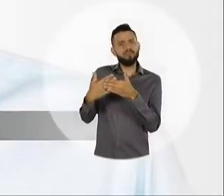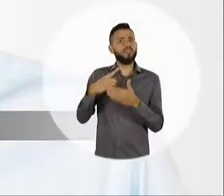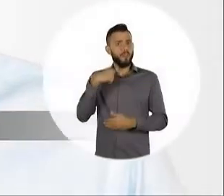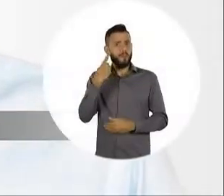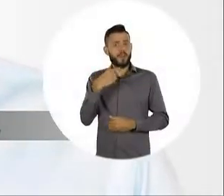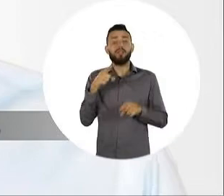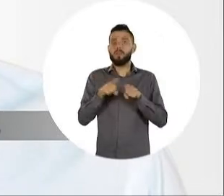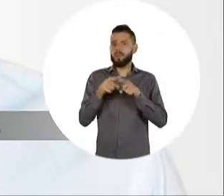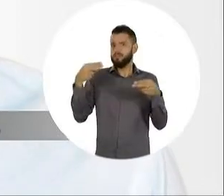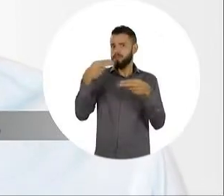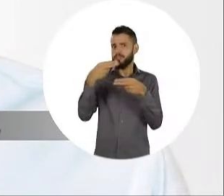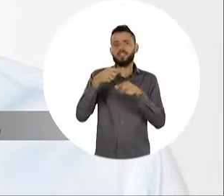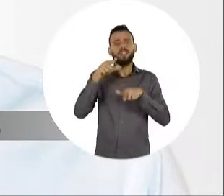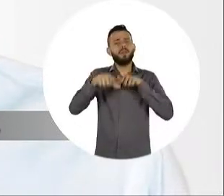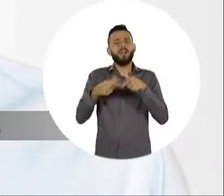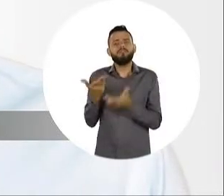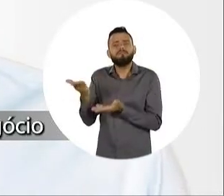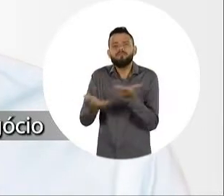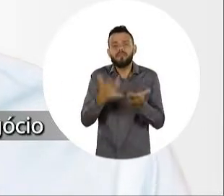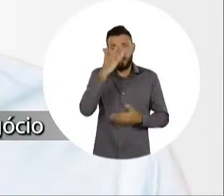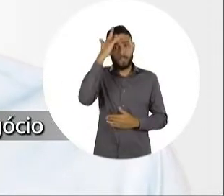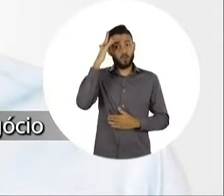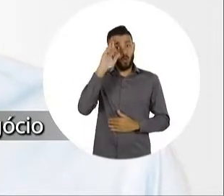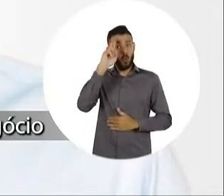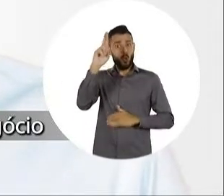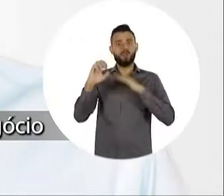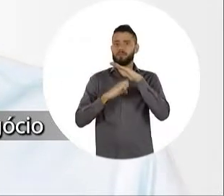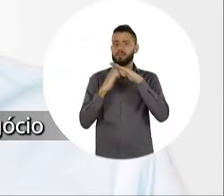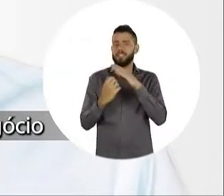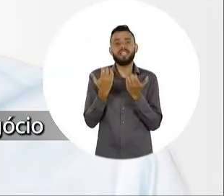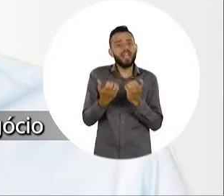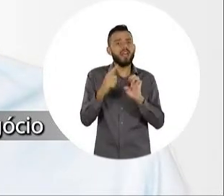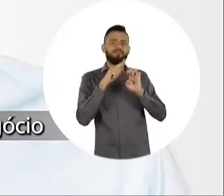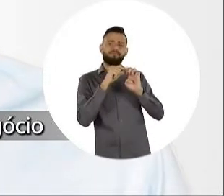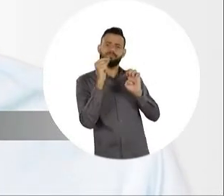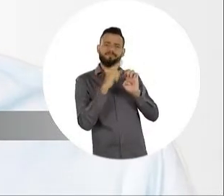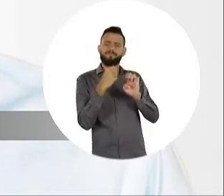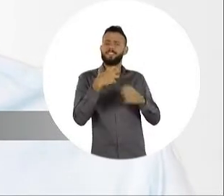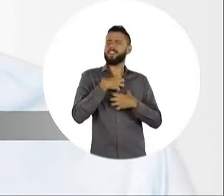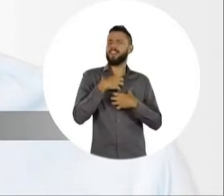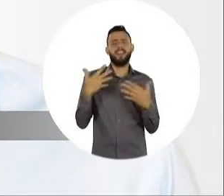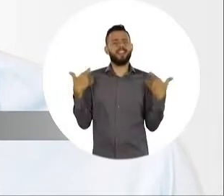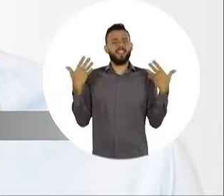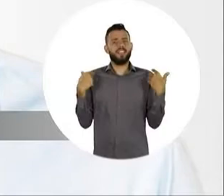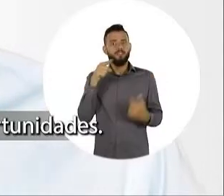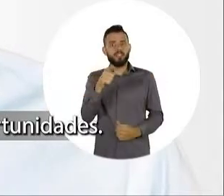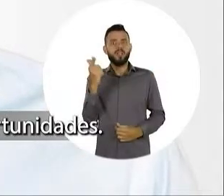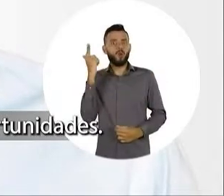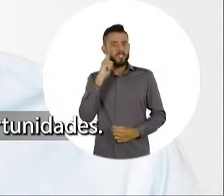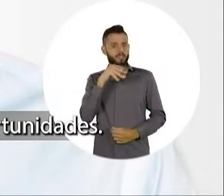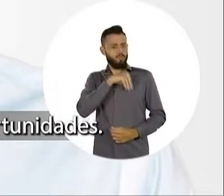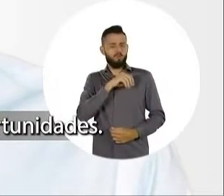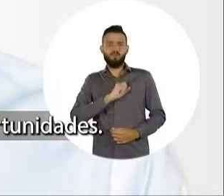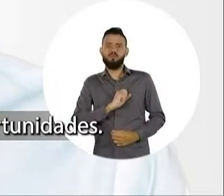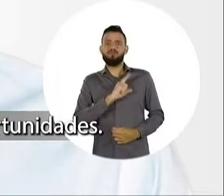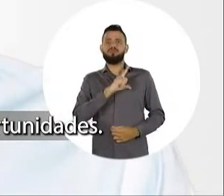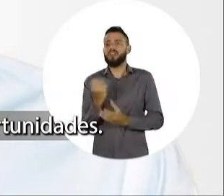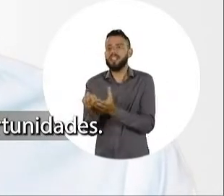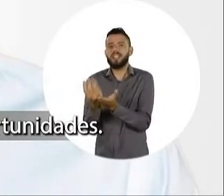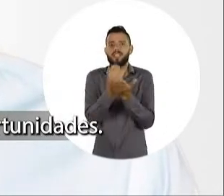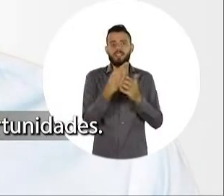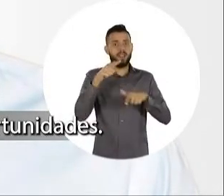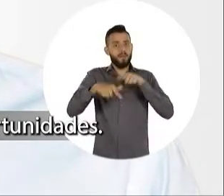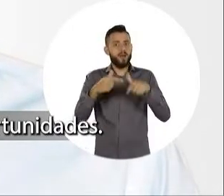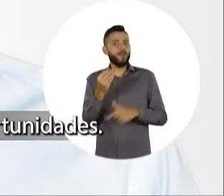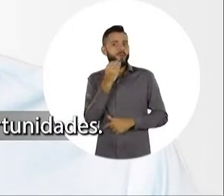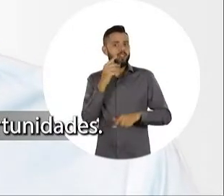55. Durante minha vida como deputado e no Sebrae, sempre trabalhei pelas pessoas que têm o próprio negócio ou querem empreender. Minha alegria é que você